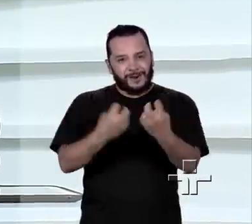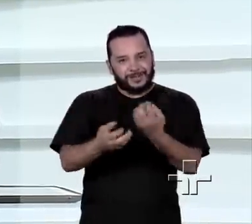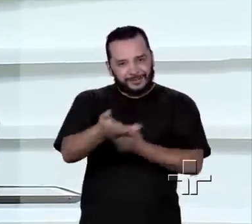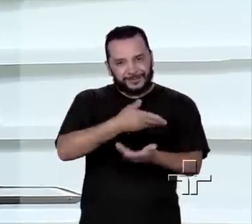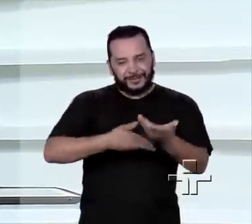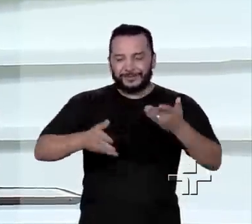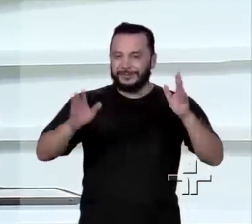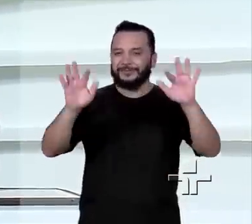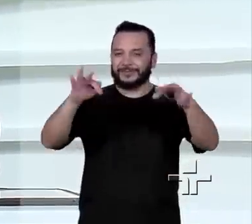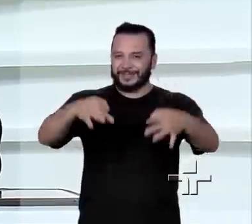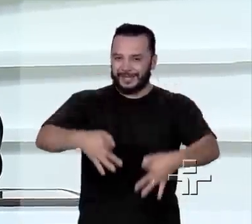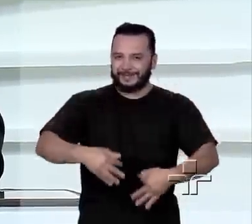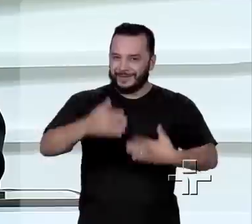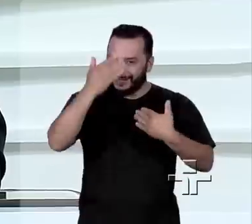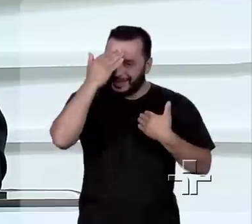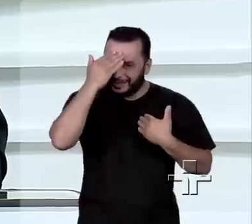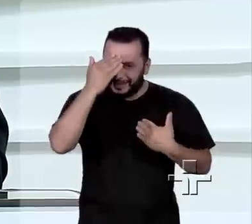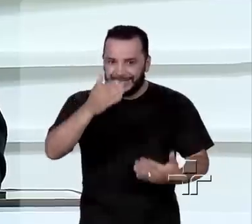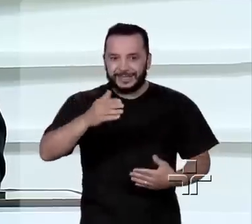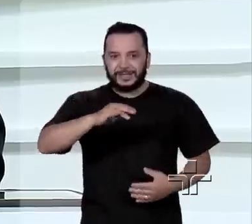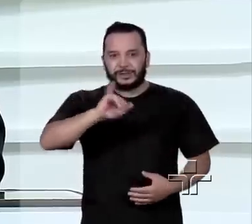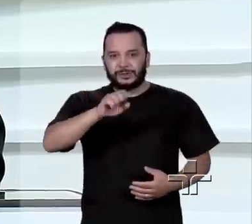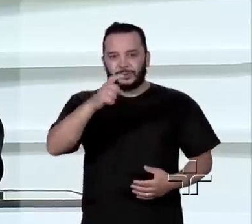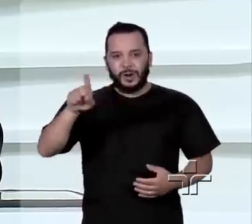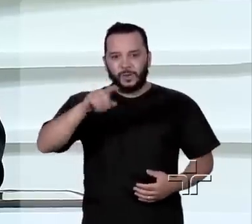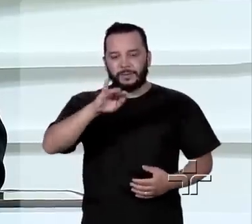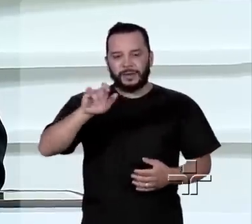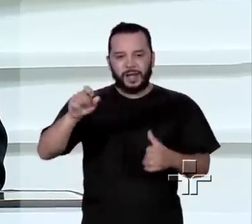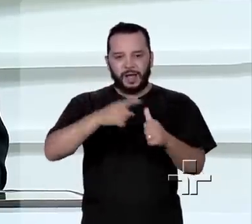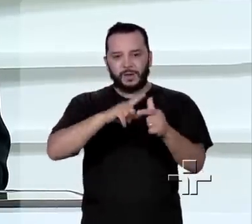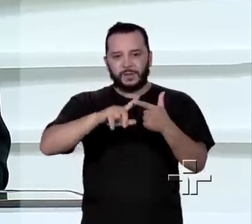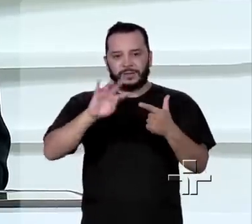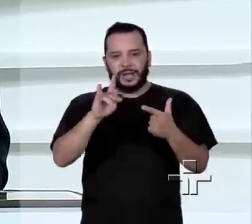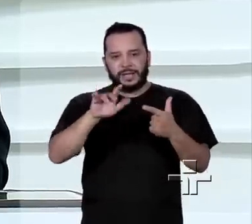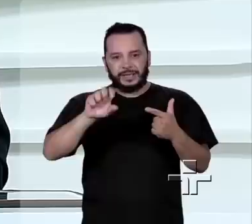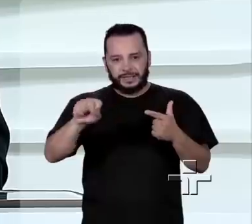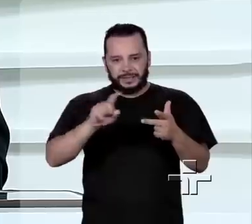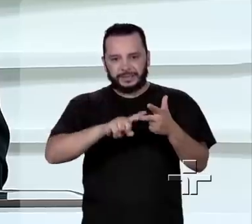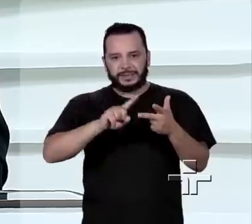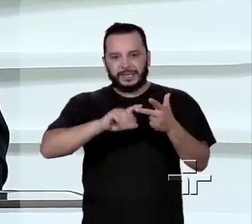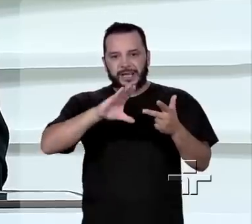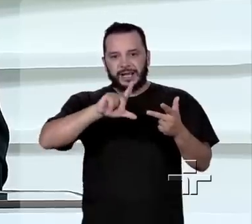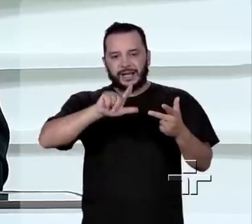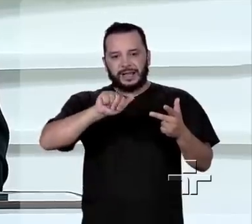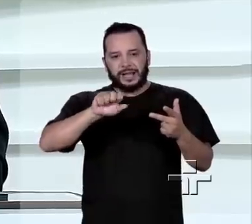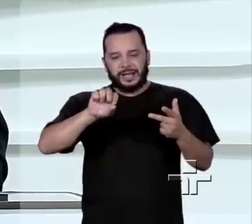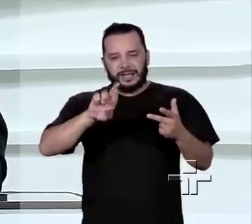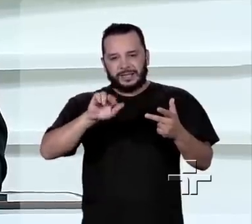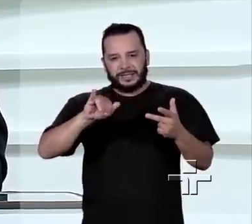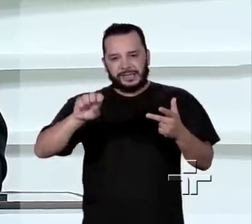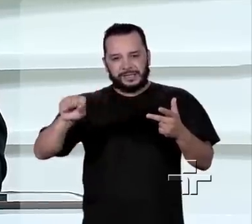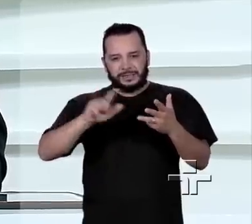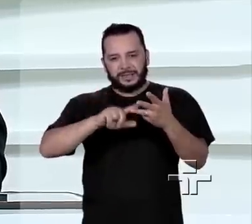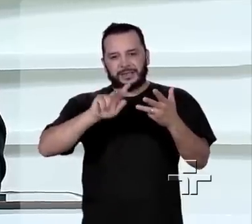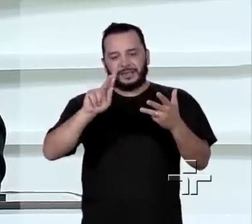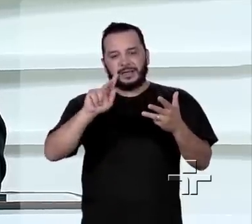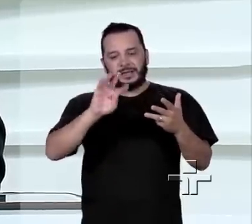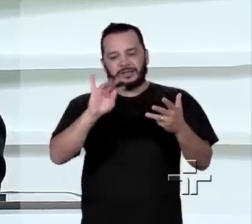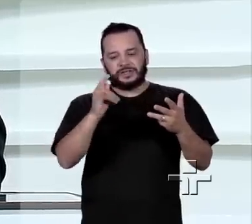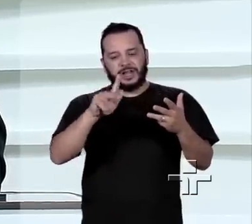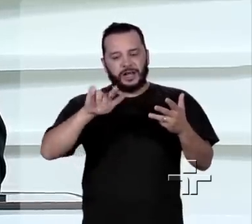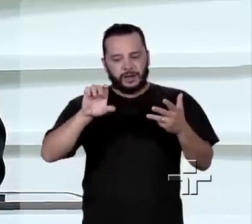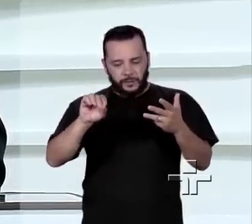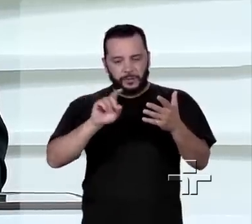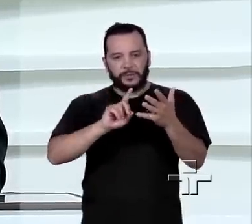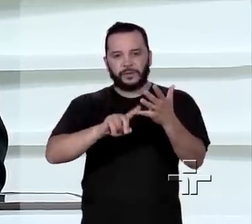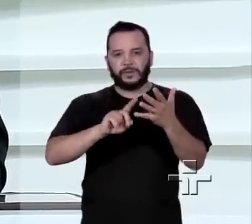Viva, agradeço a participação do João Gabriel de Lima, da Thaís Bilenque, da Clarice Oliveira, do Tiago Uberrais, Sérgio